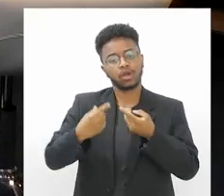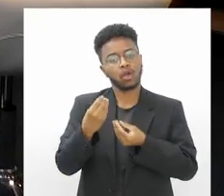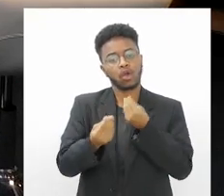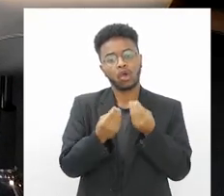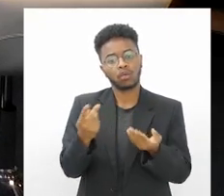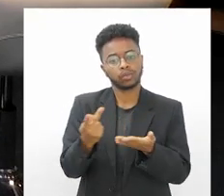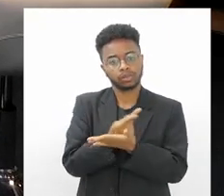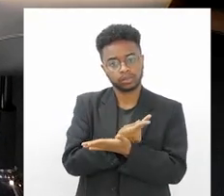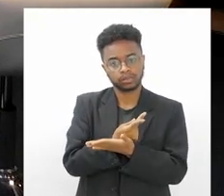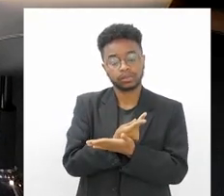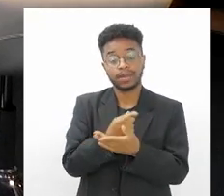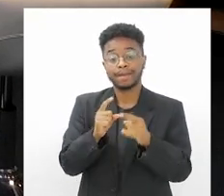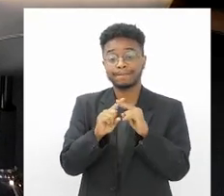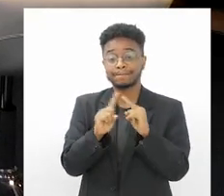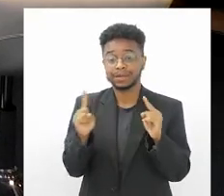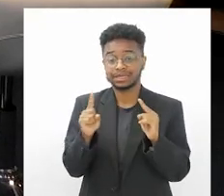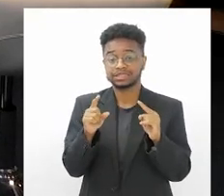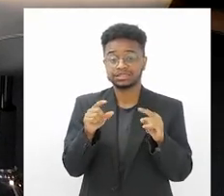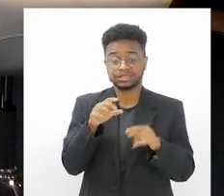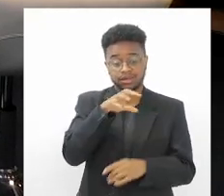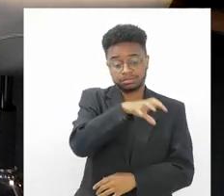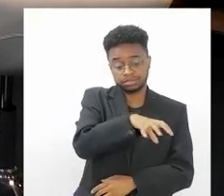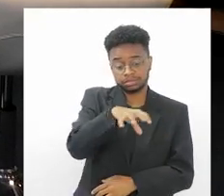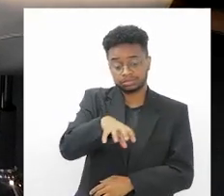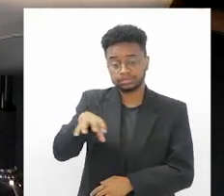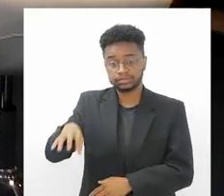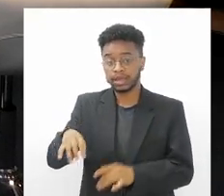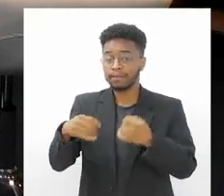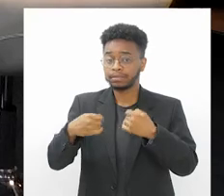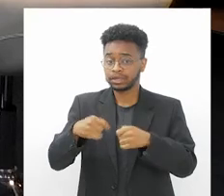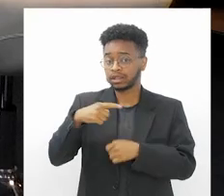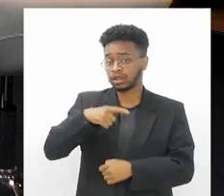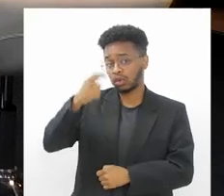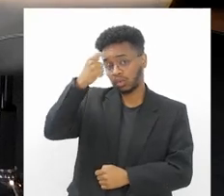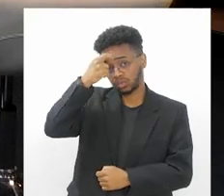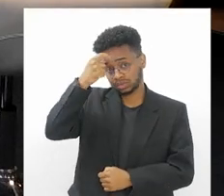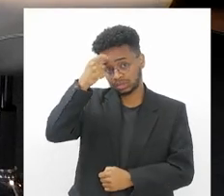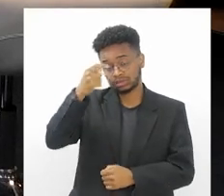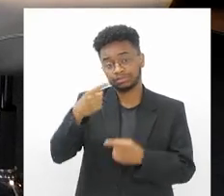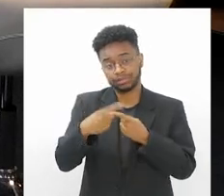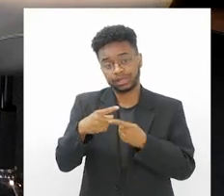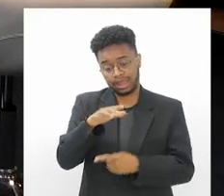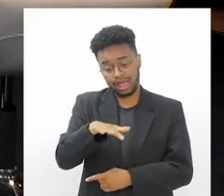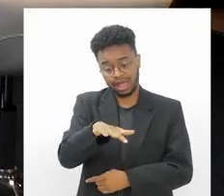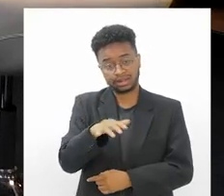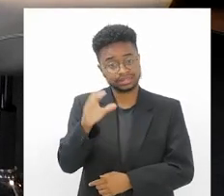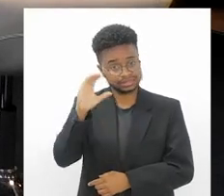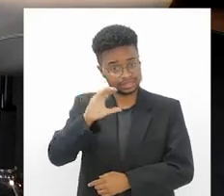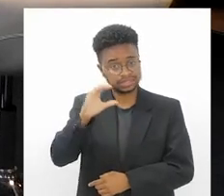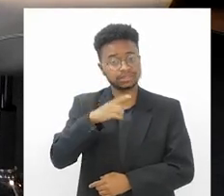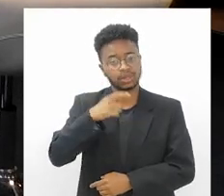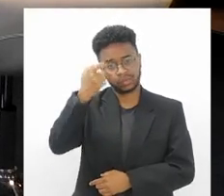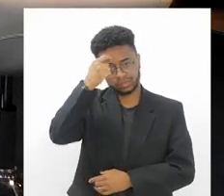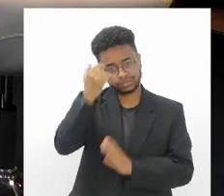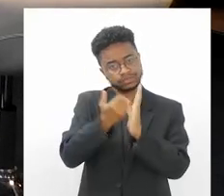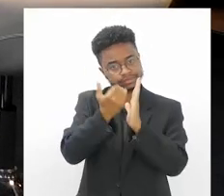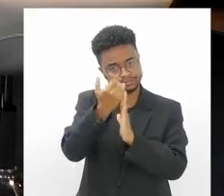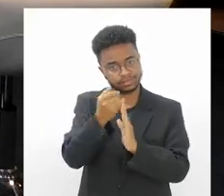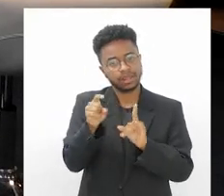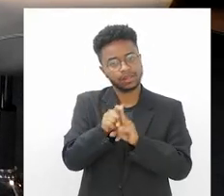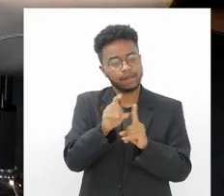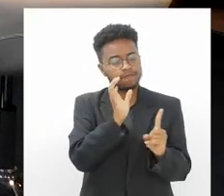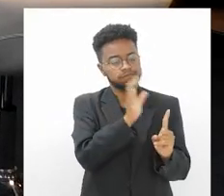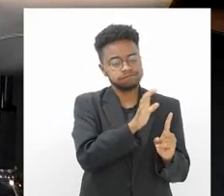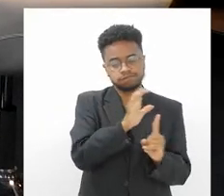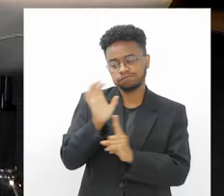como é que isso vai acontecer. Mas essas esferas, elas têm que se conscientizar, e a gente da ciência é a que a gente é mais consciente,